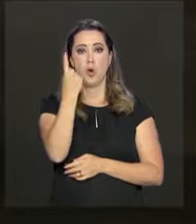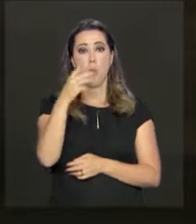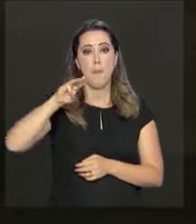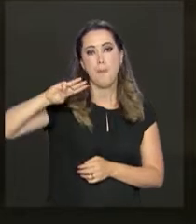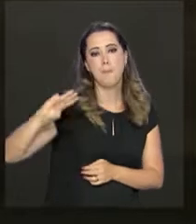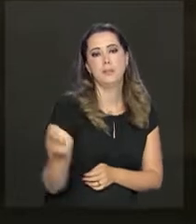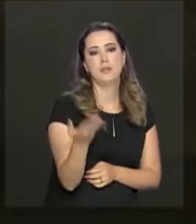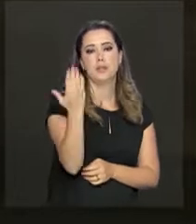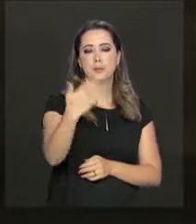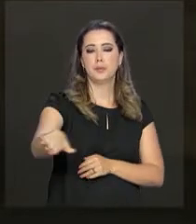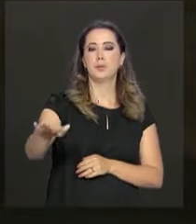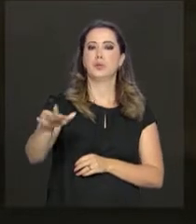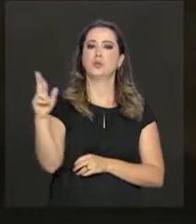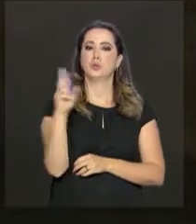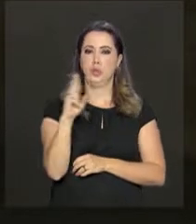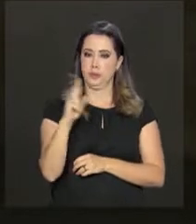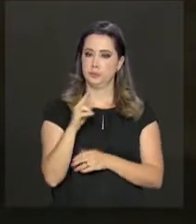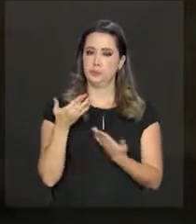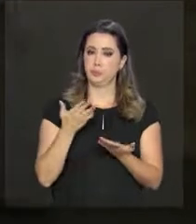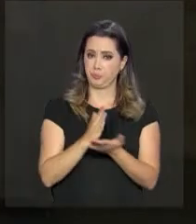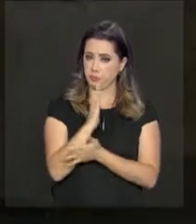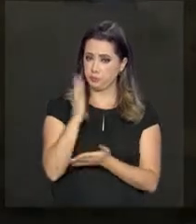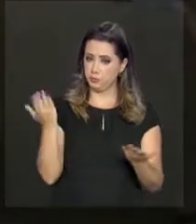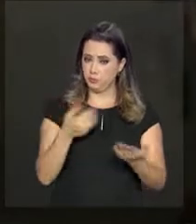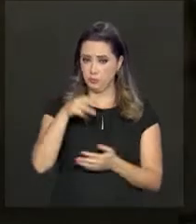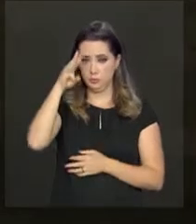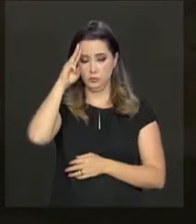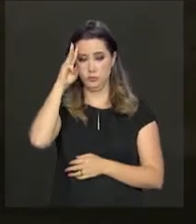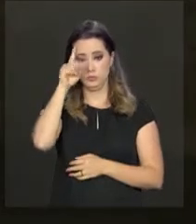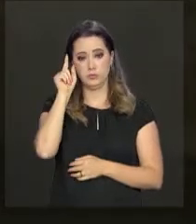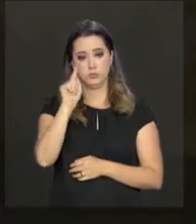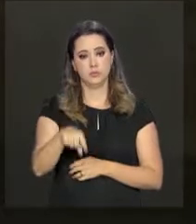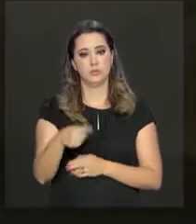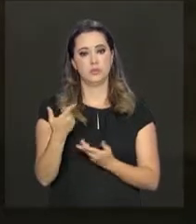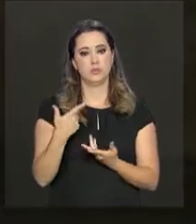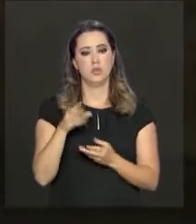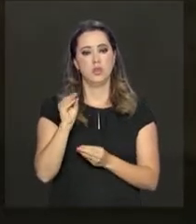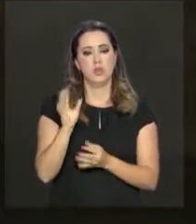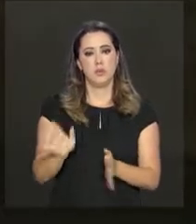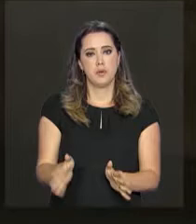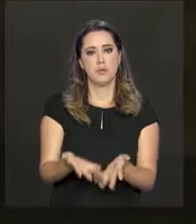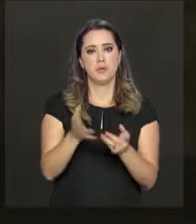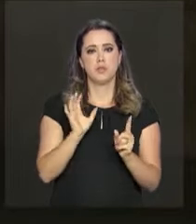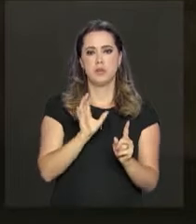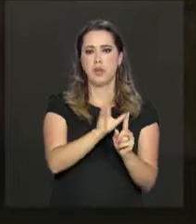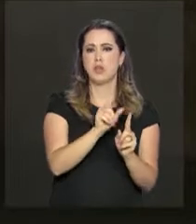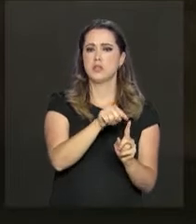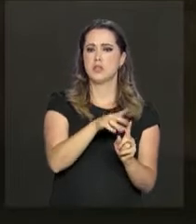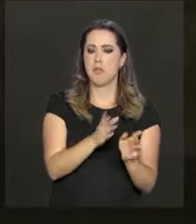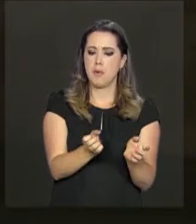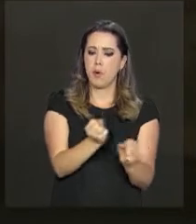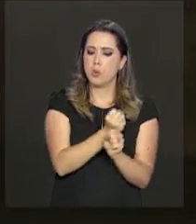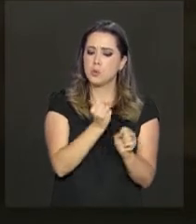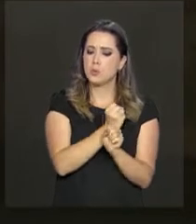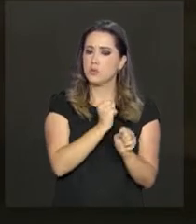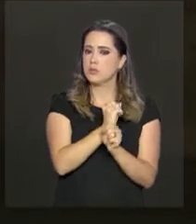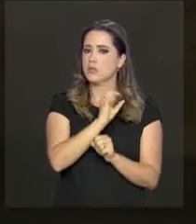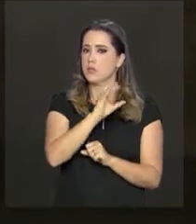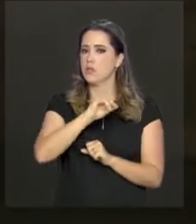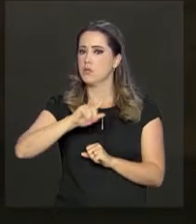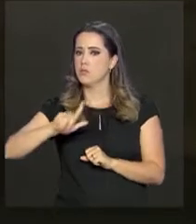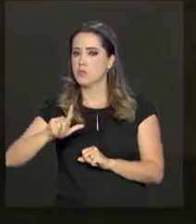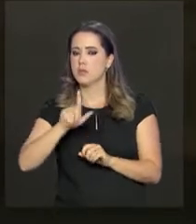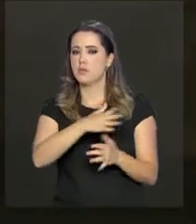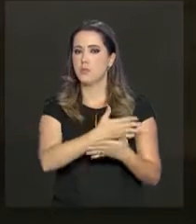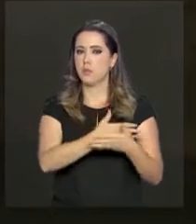reais a medida aprovada nesta terça feira é uma tentativa de estimular o setor da construção civil responsável